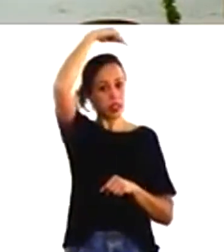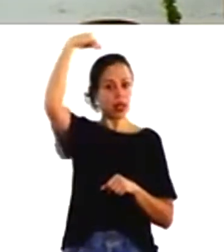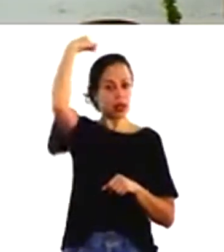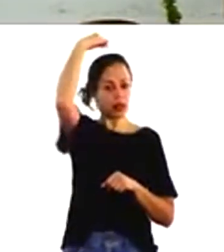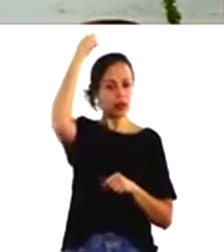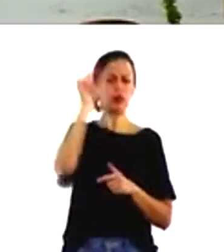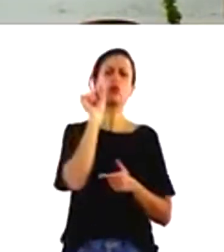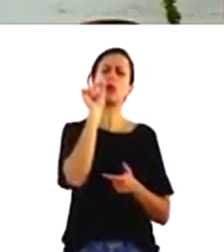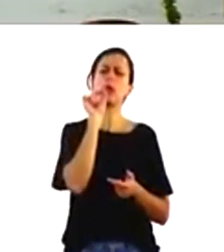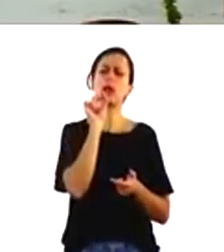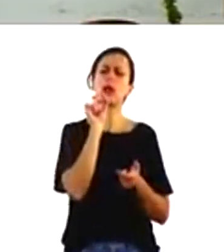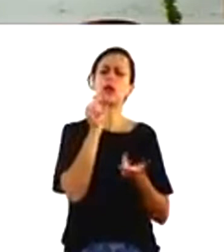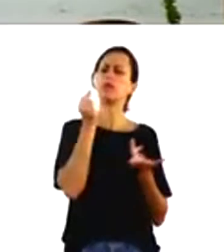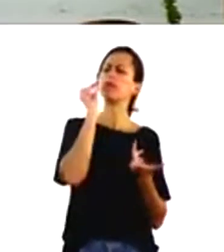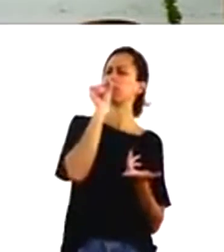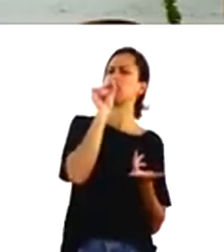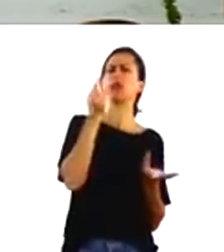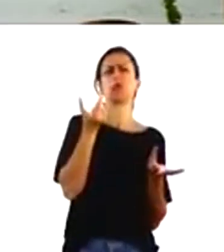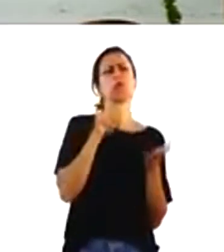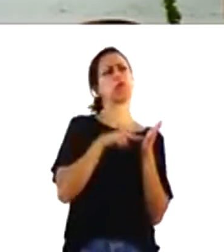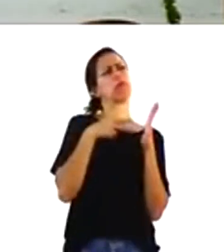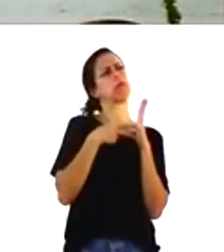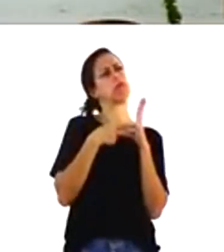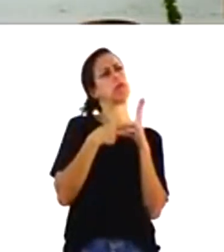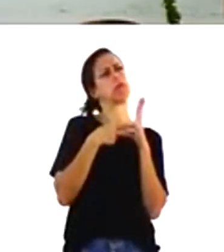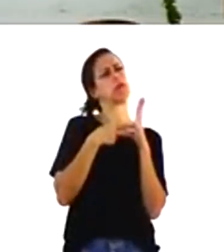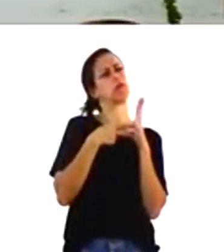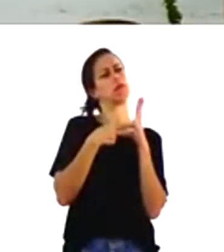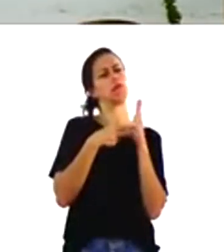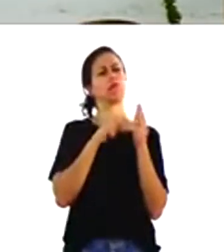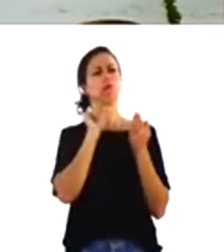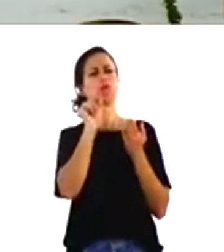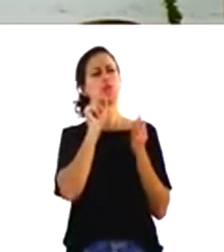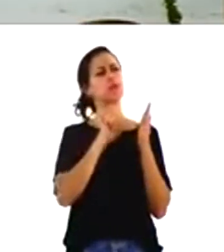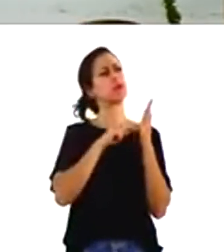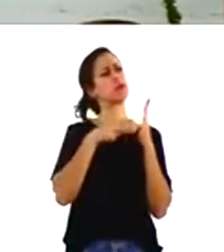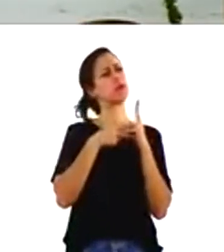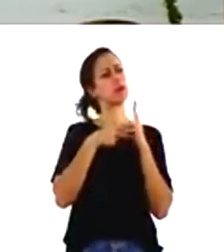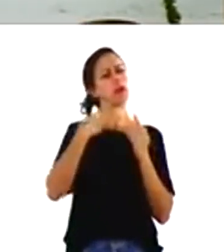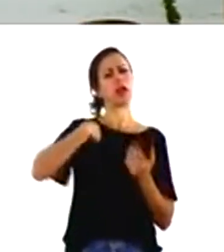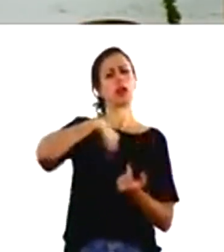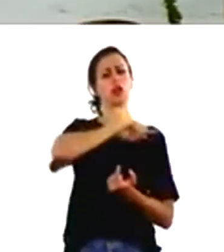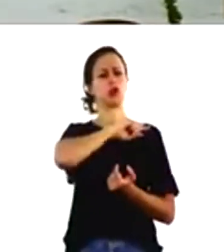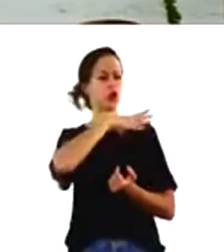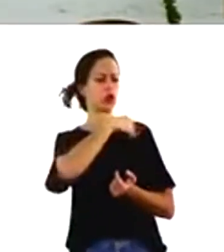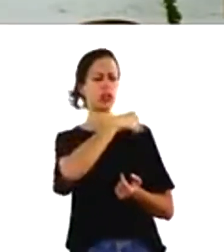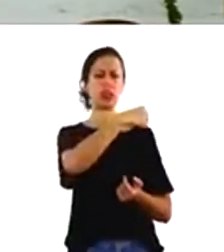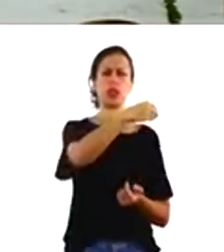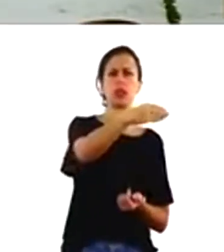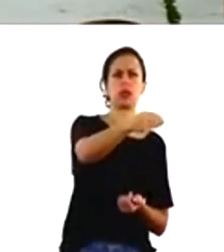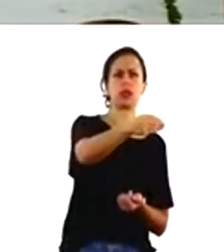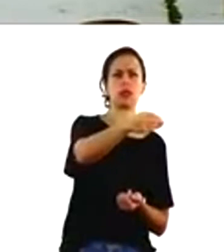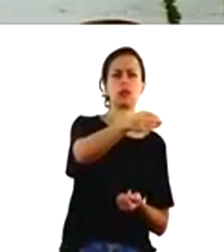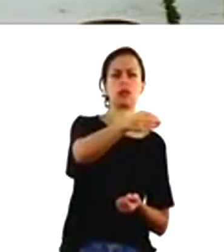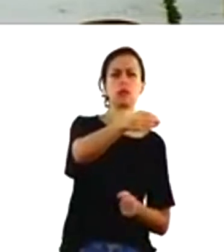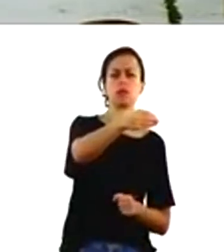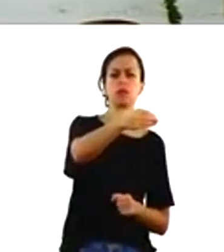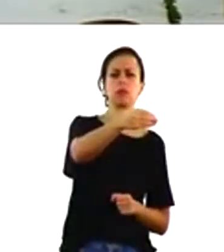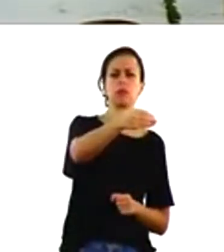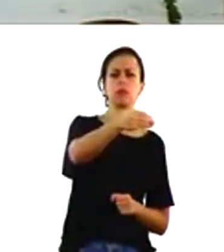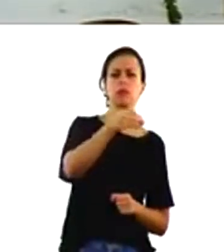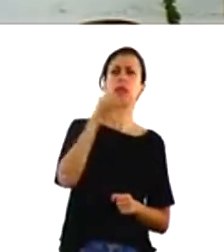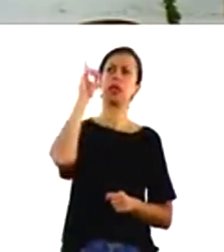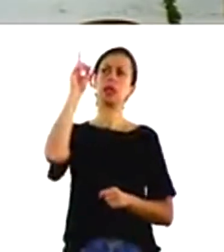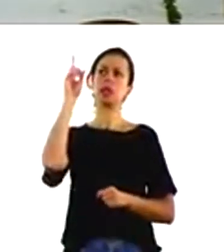isso? Alguns dizem, nós somos herança para Deus e Deus é